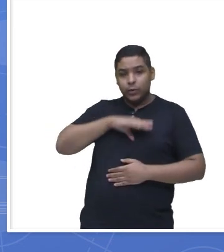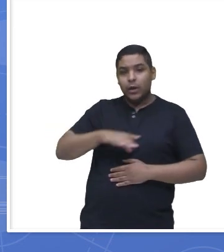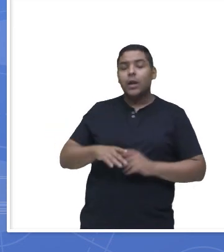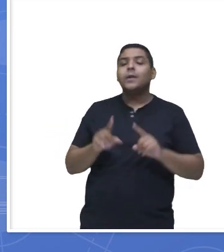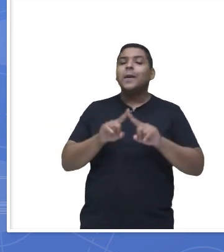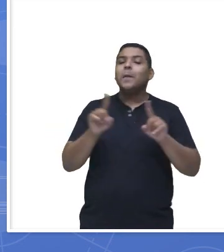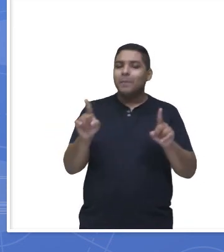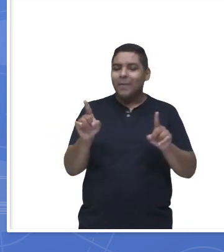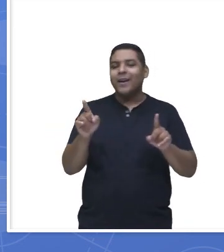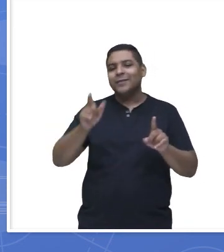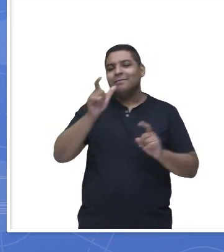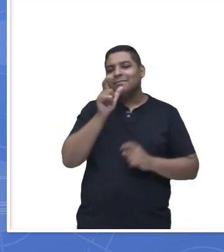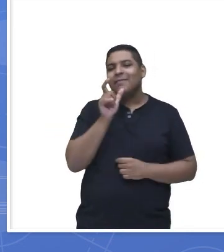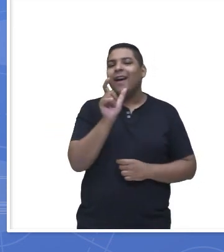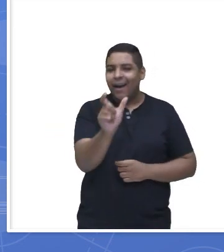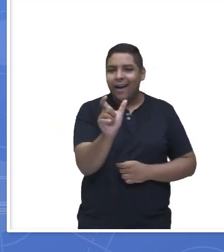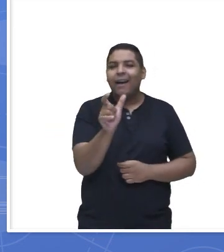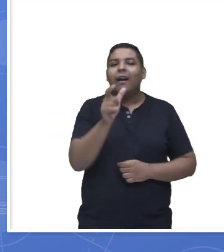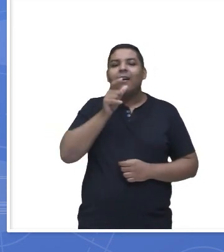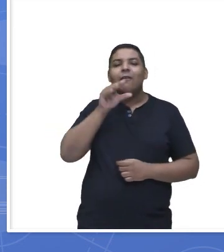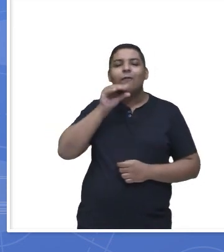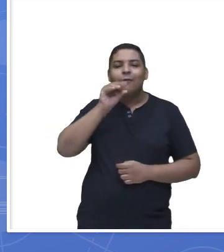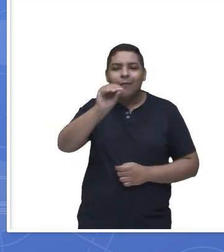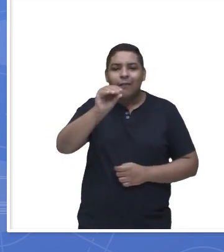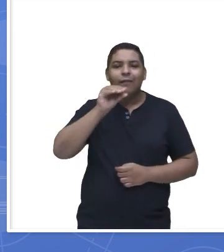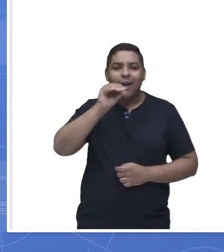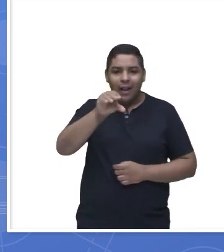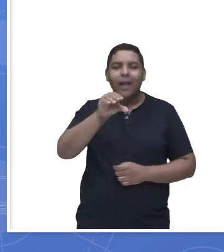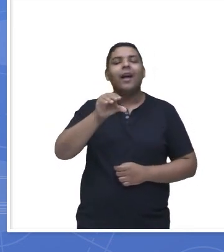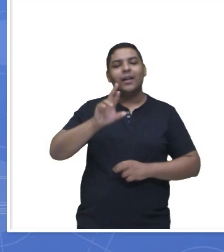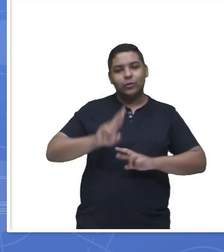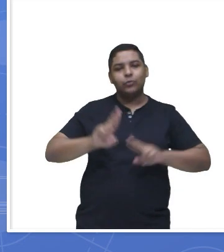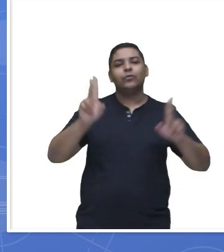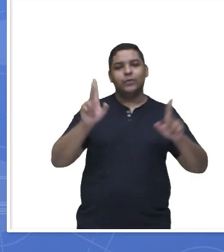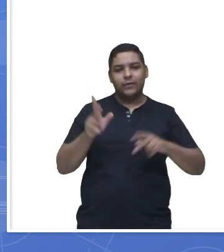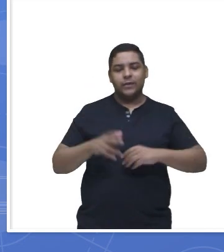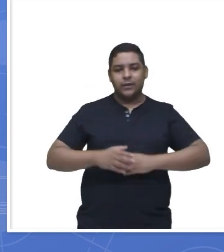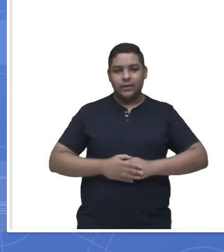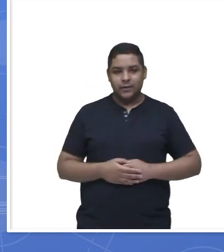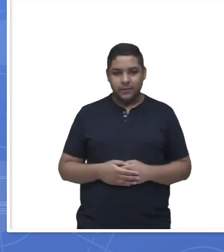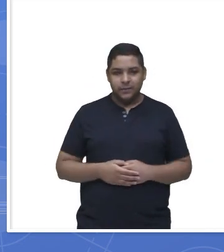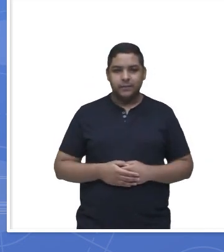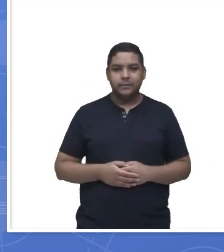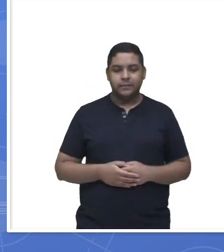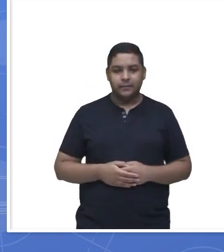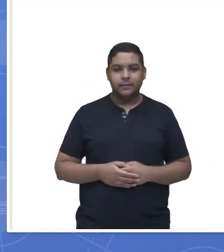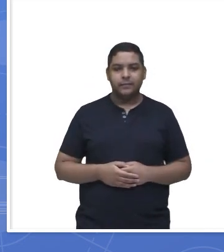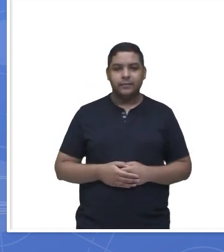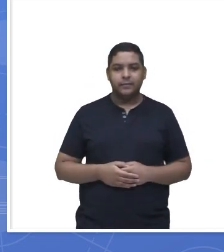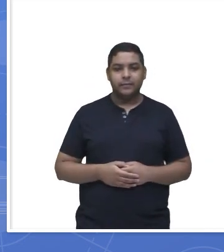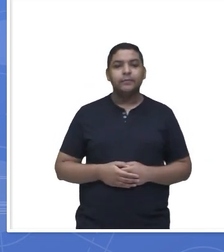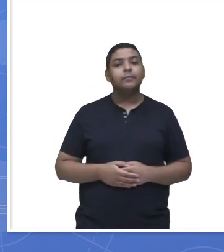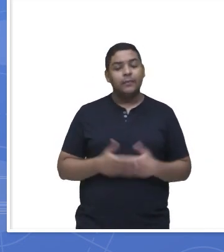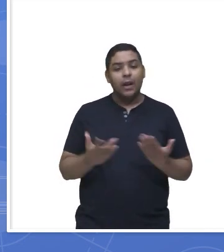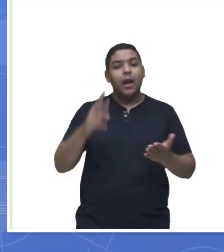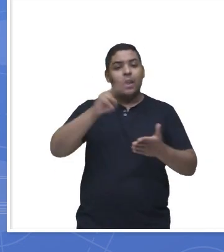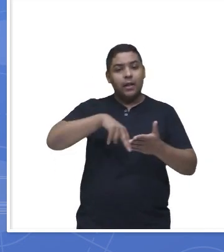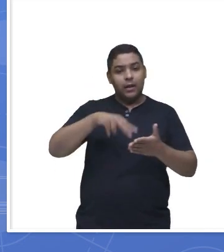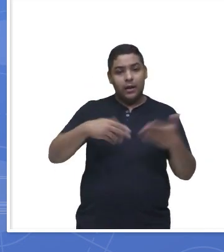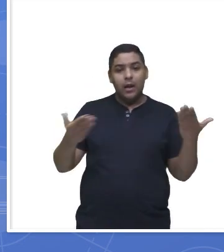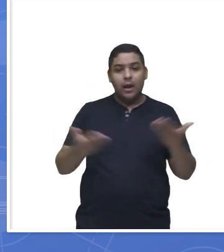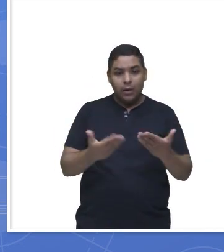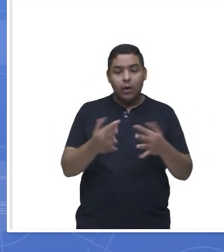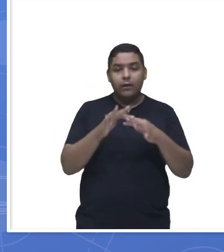porém, quando a gente vai pronunciar, a sílaba tônica, ela modifica. Aí eu vou ler para vocês